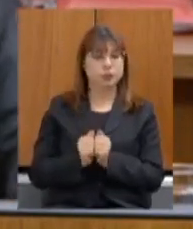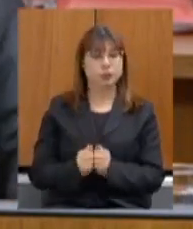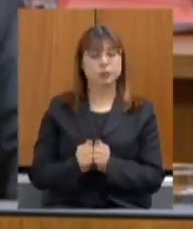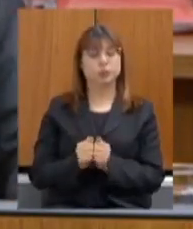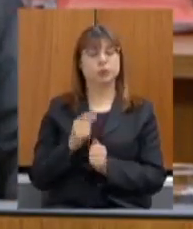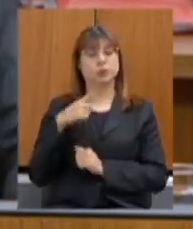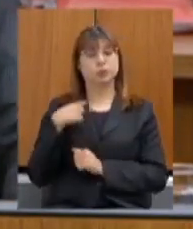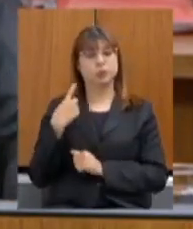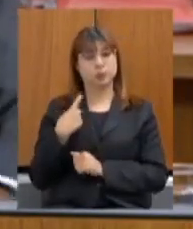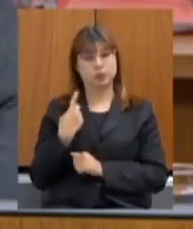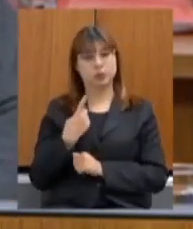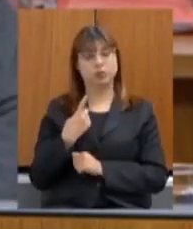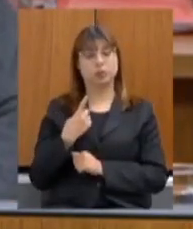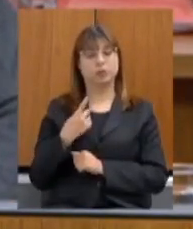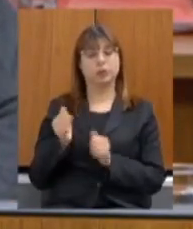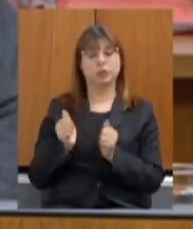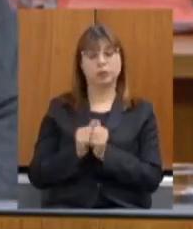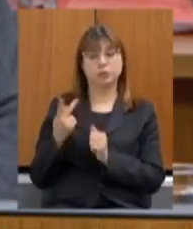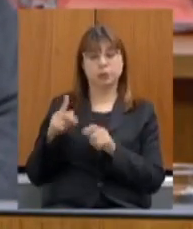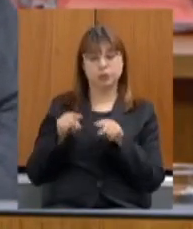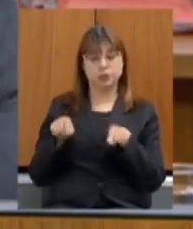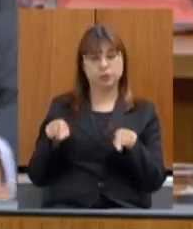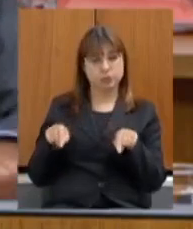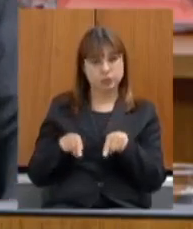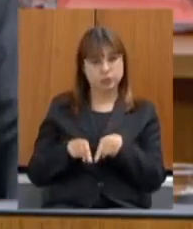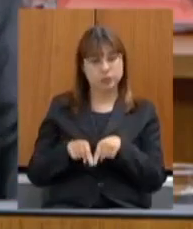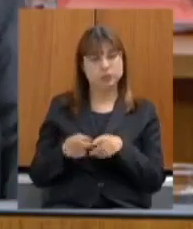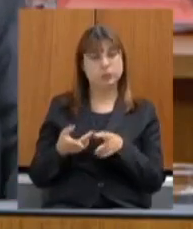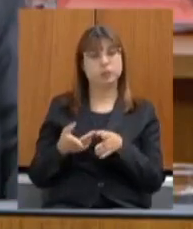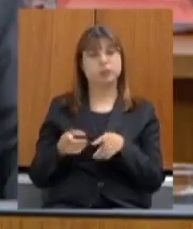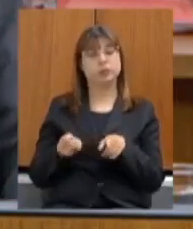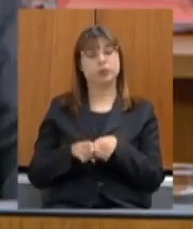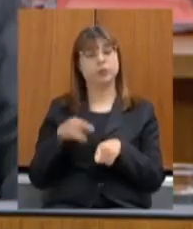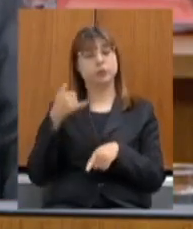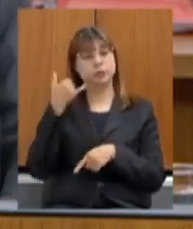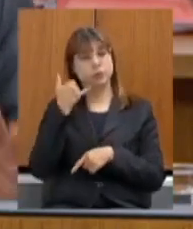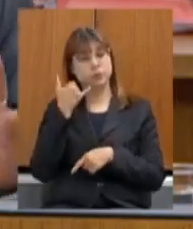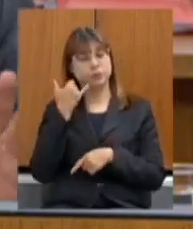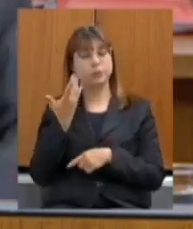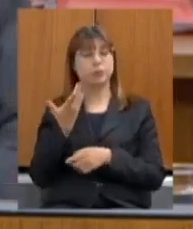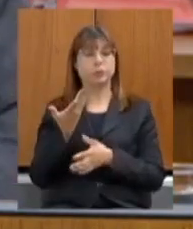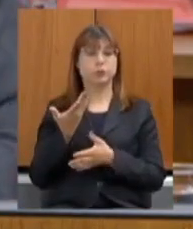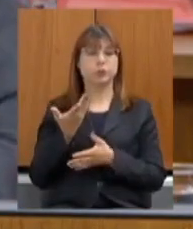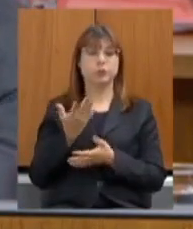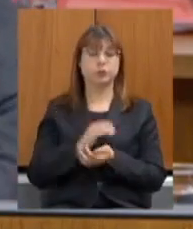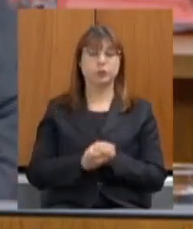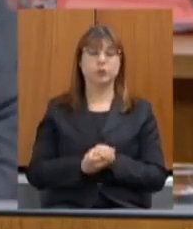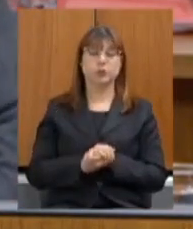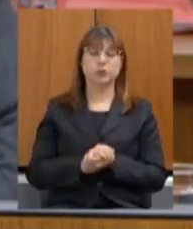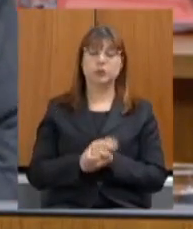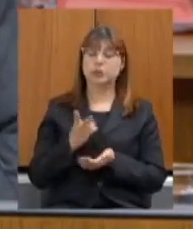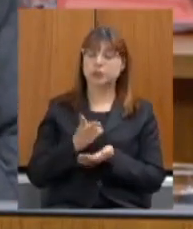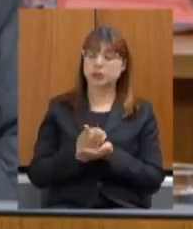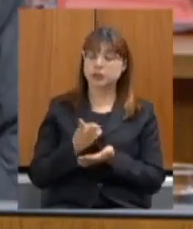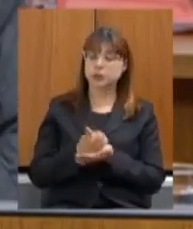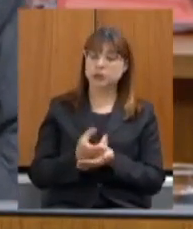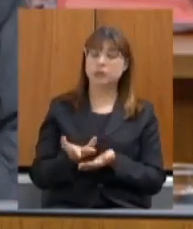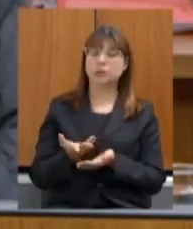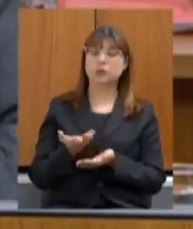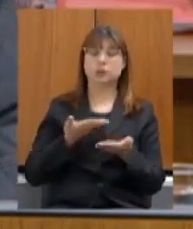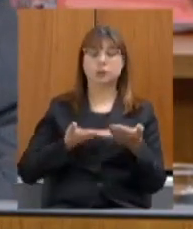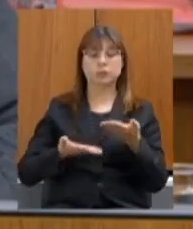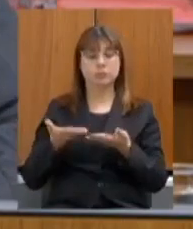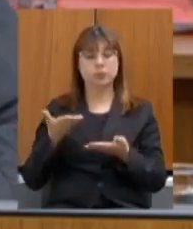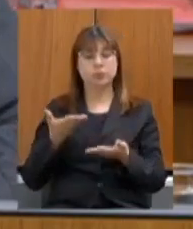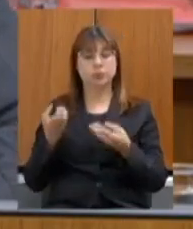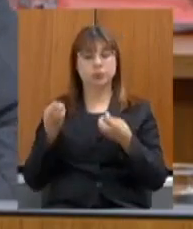gabinete, pelo telefone, pelos meios de comunicação, sempre dando e prestando contas do